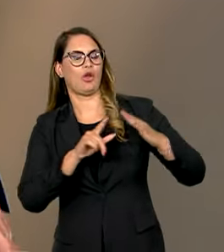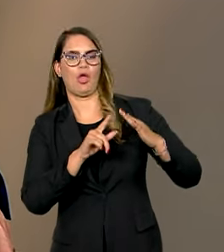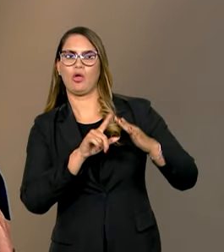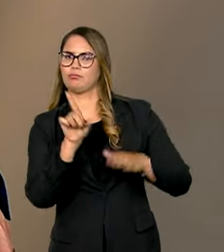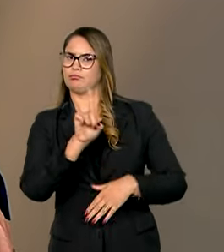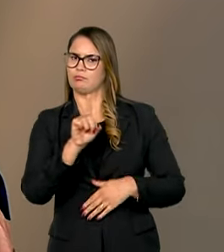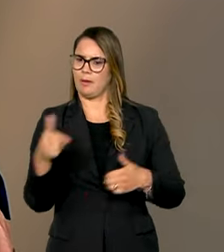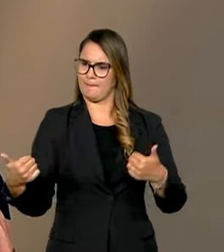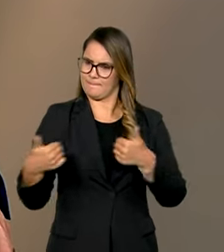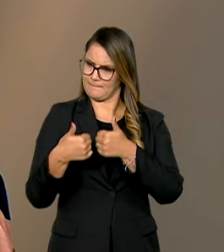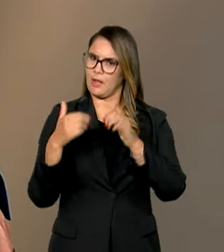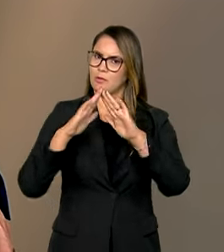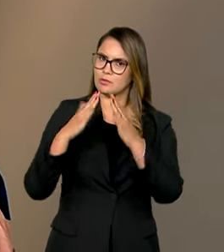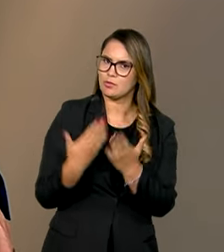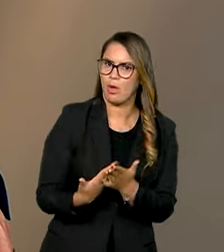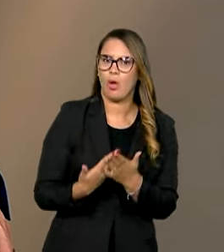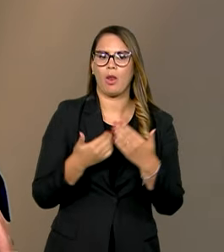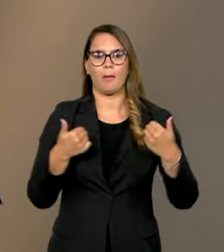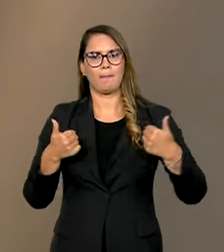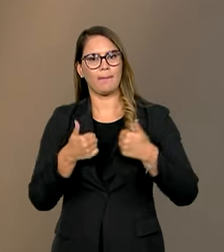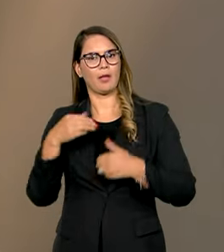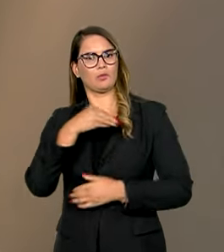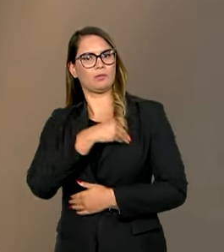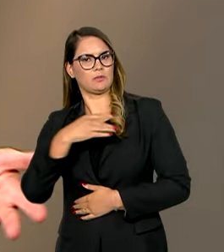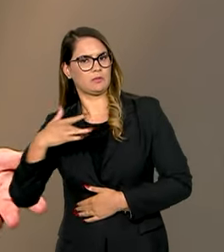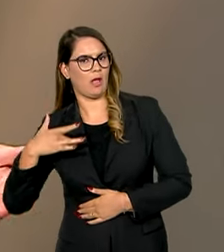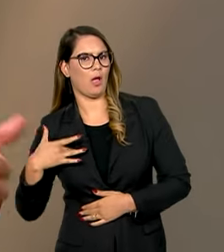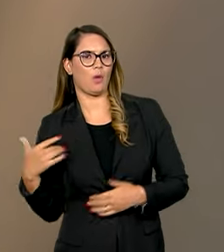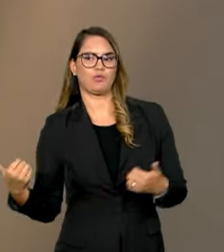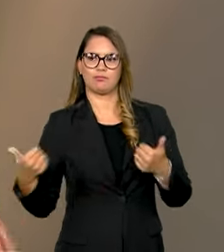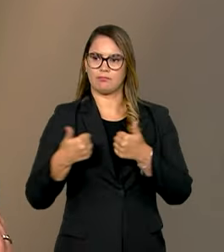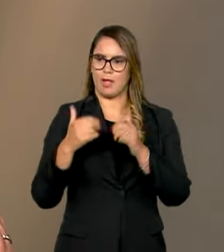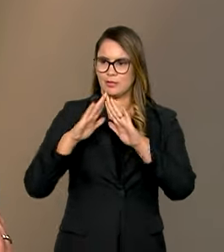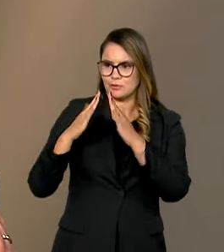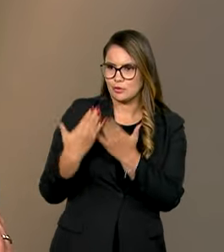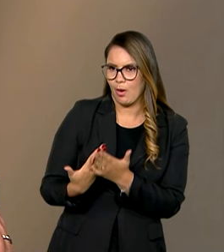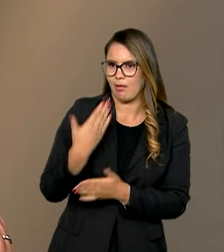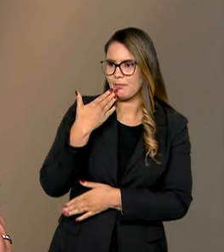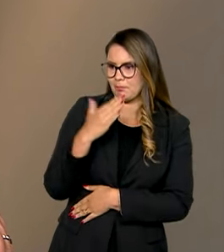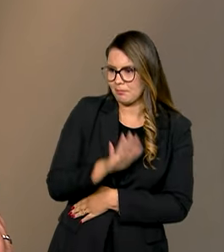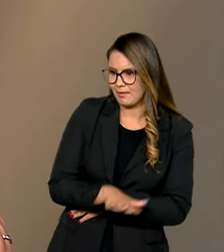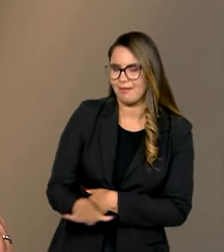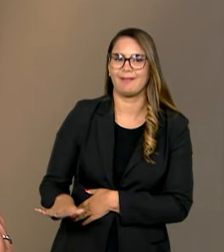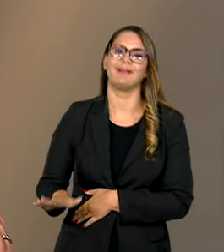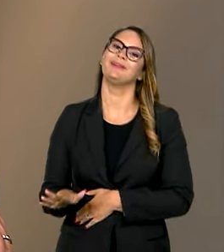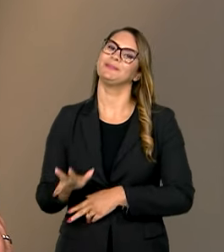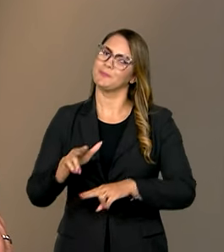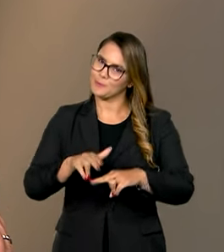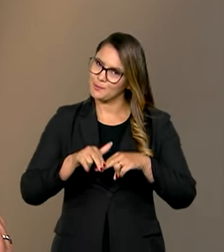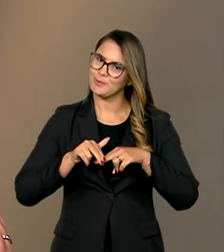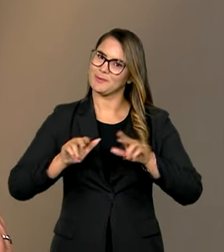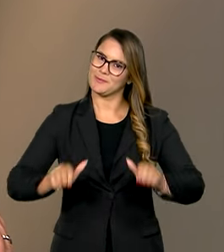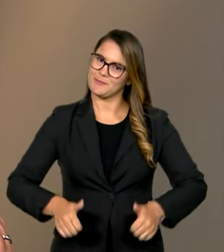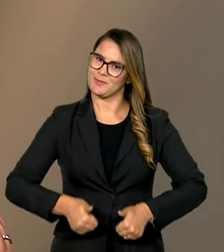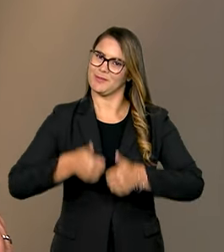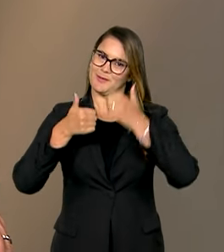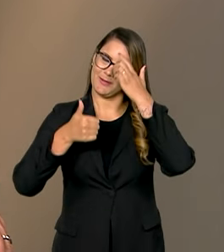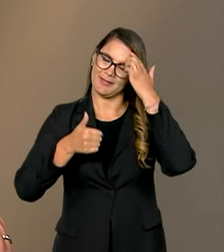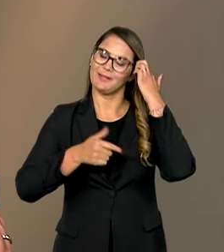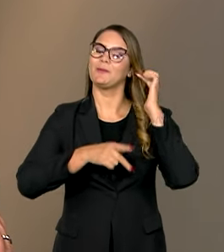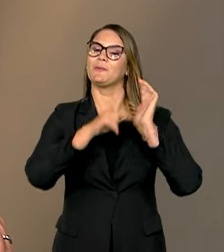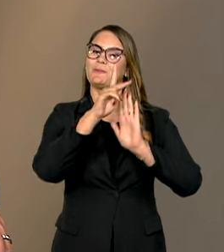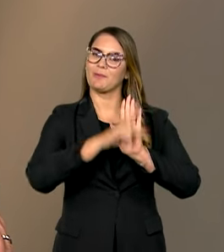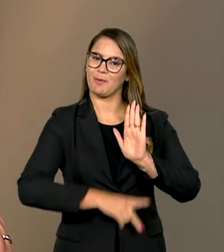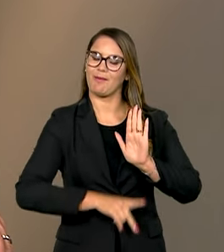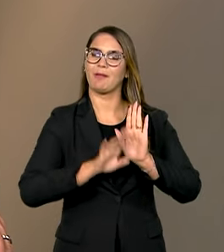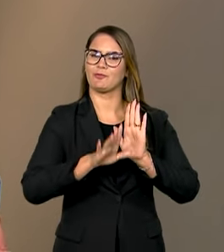da escola, tem que estar perto do posto de saúde, tem que estar perto da creche. Para isso que a gente tem feito essas melhorias, vamos dizer assim, num programa que já é